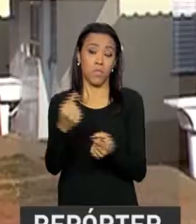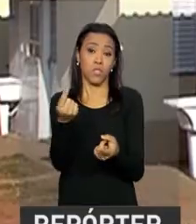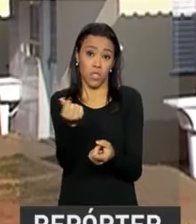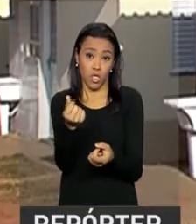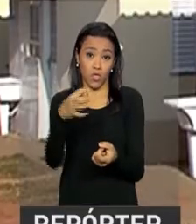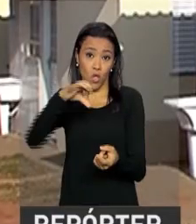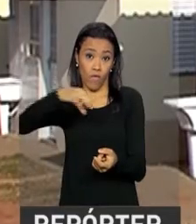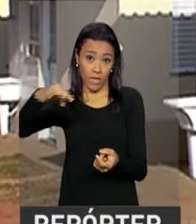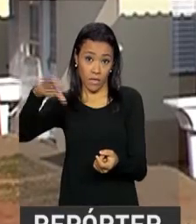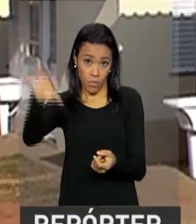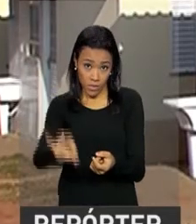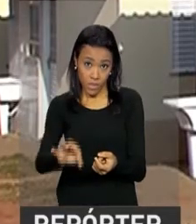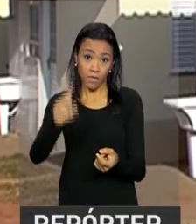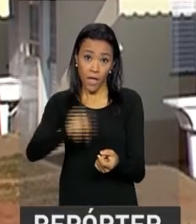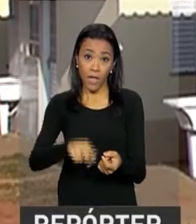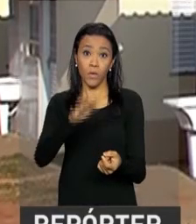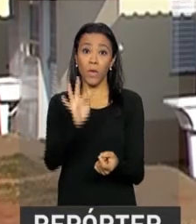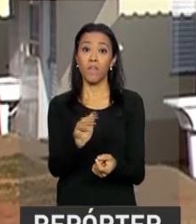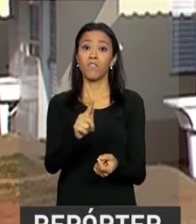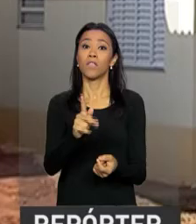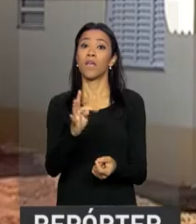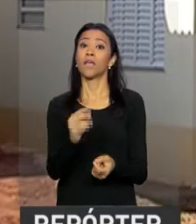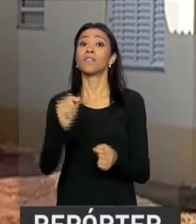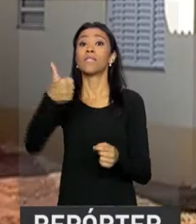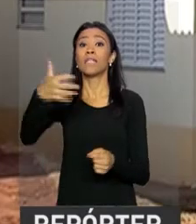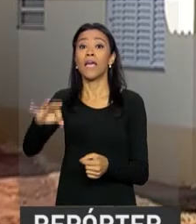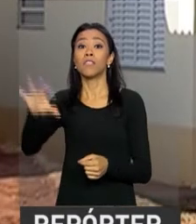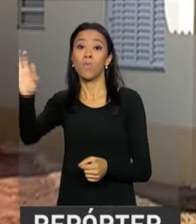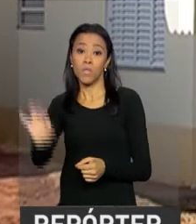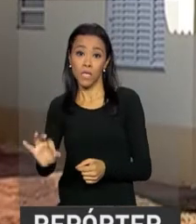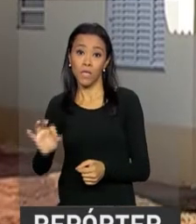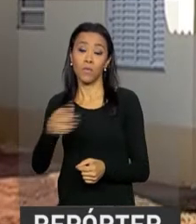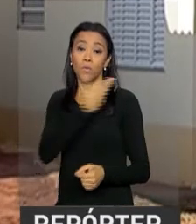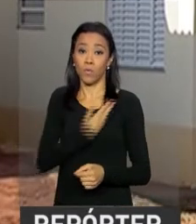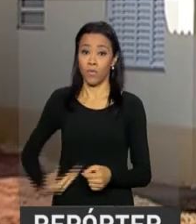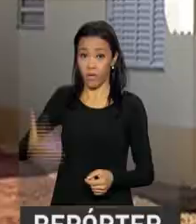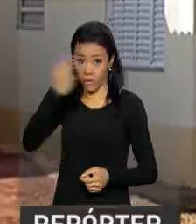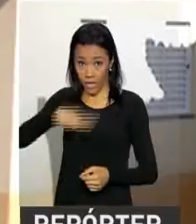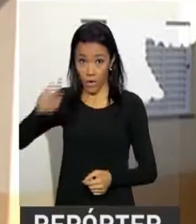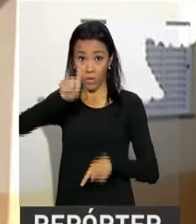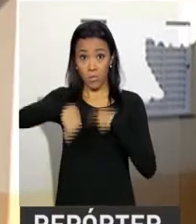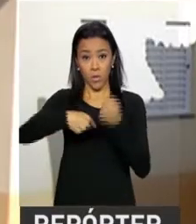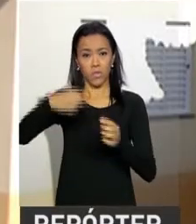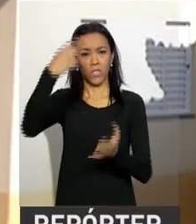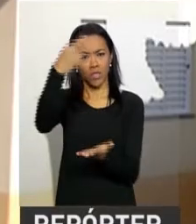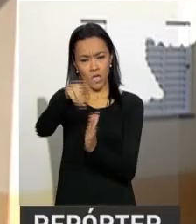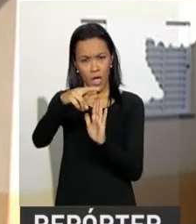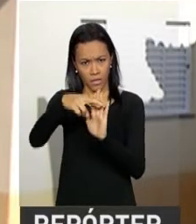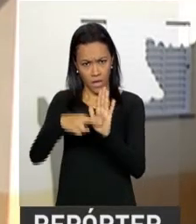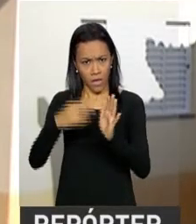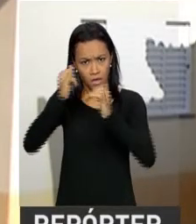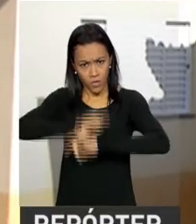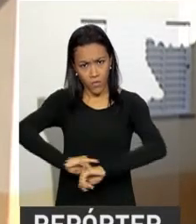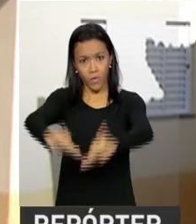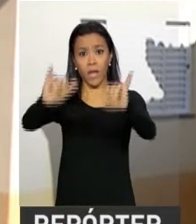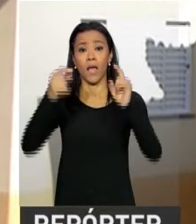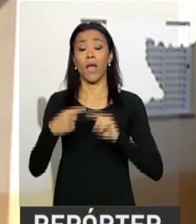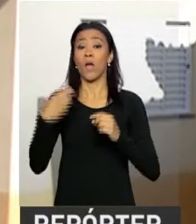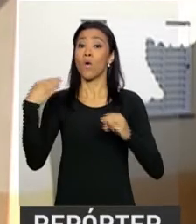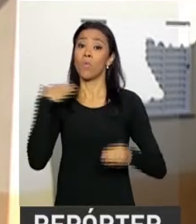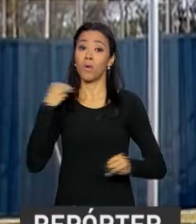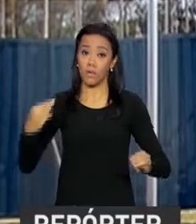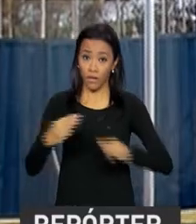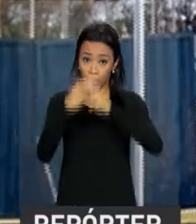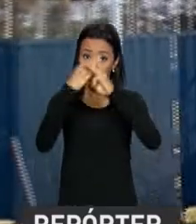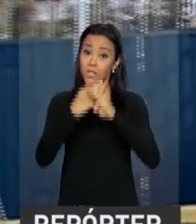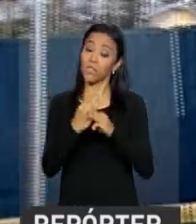dinheiro vem do fgts e 10% da união até a publicação da norma quando acabava o dinheiro da união a caixa continuará